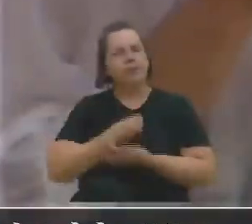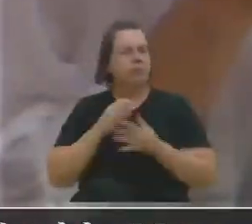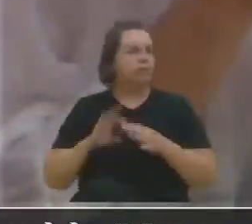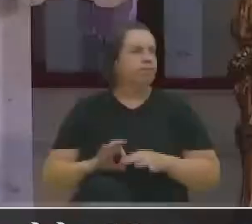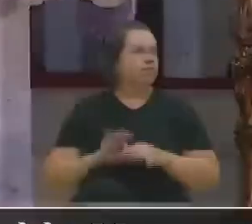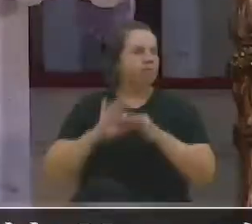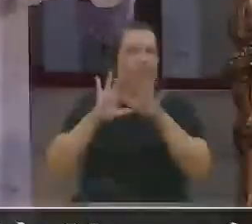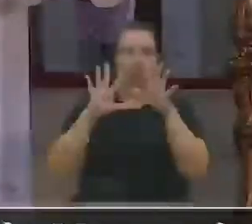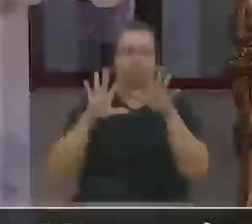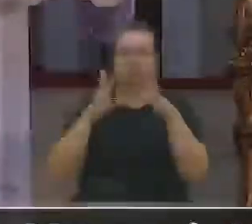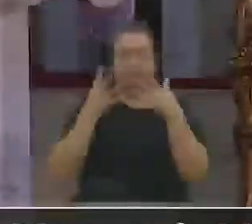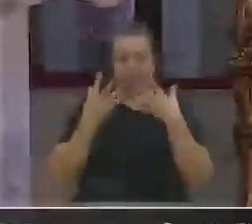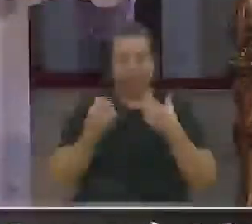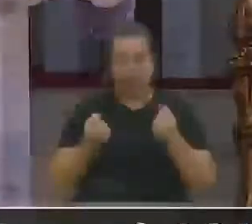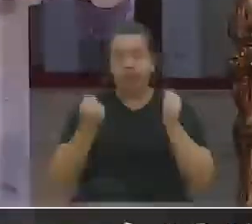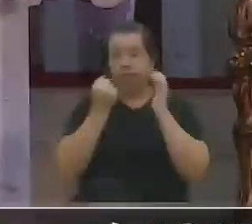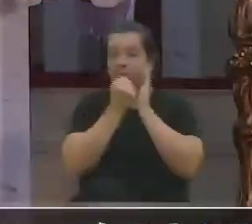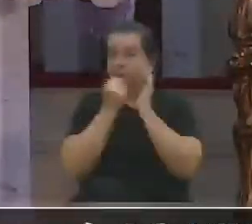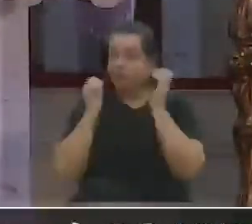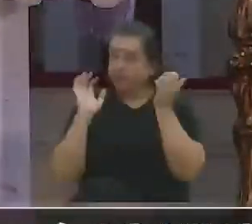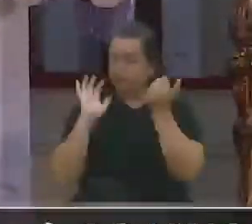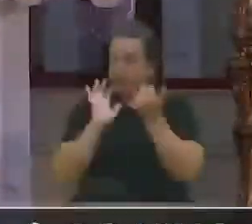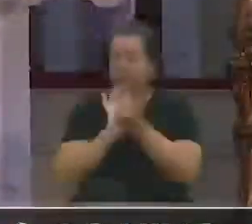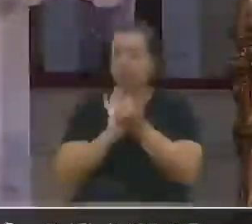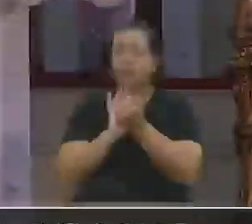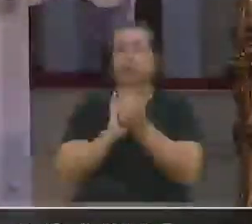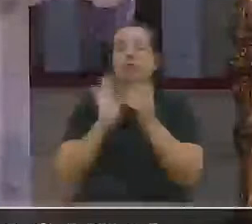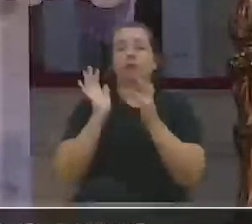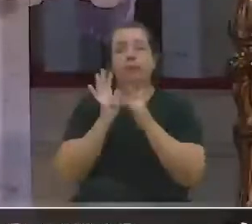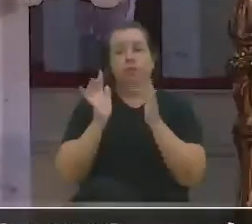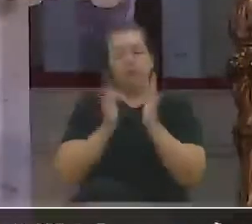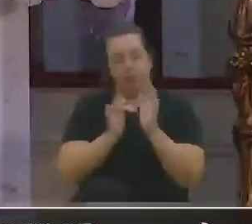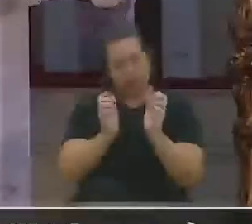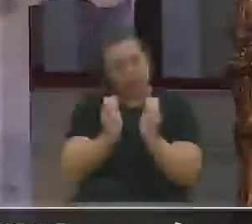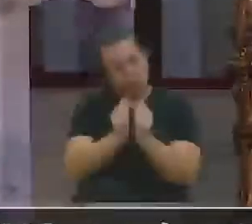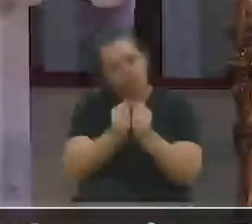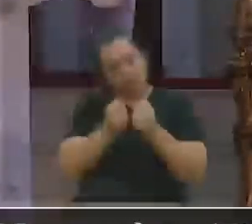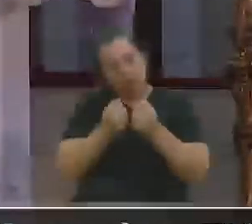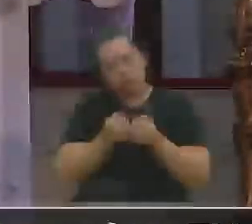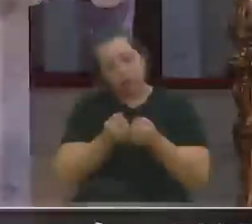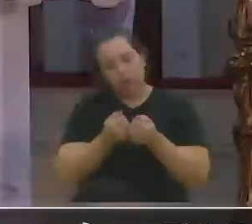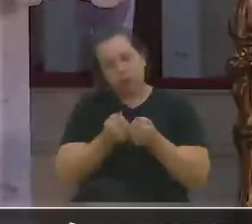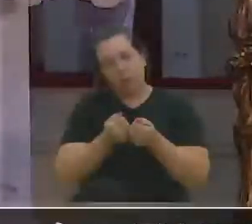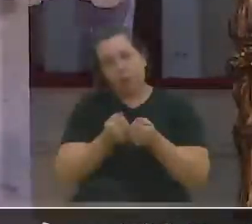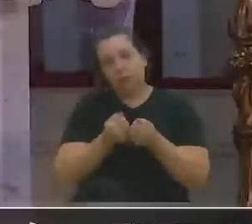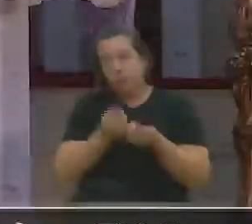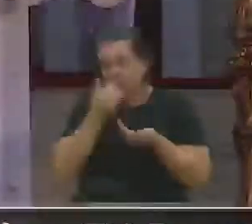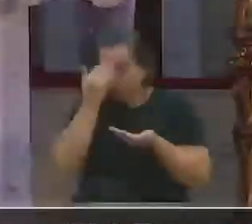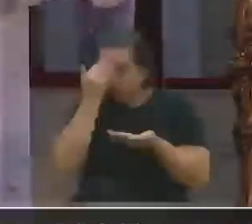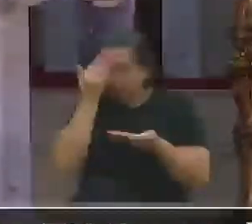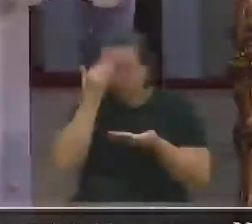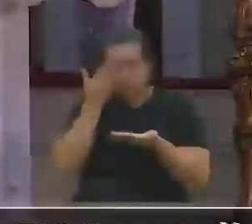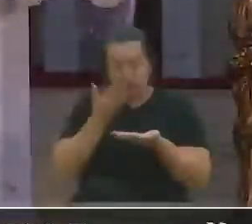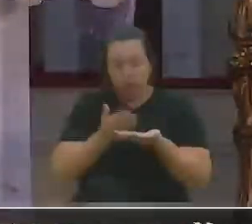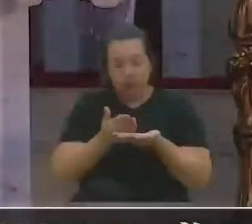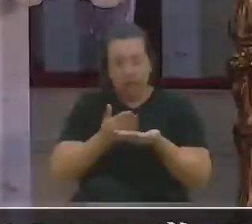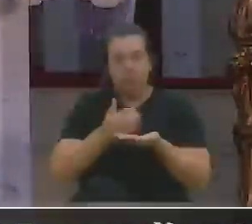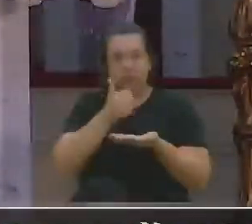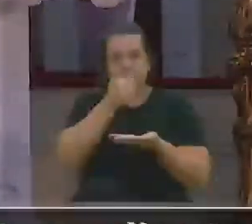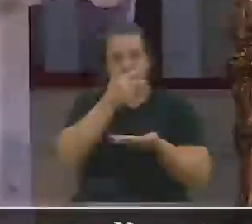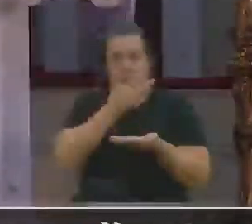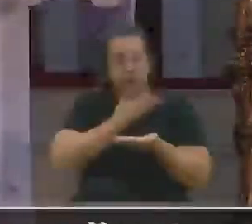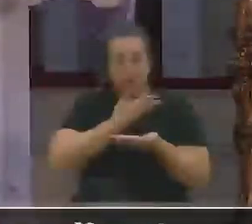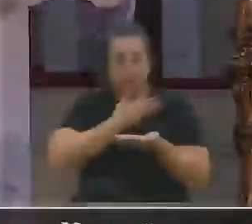para ser entregue, abraçando livremente a paixão. Ele tomou o pão, deu